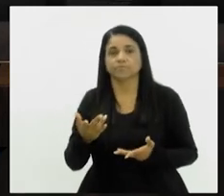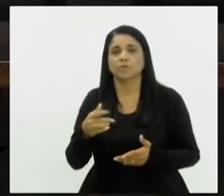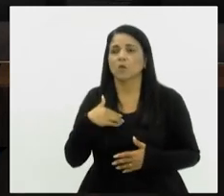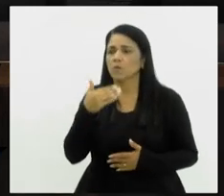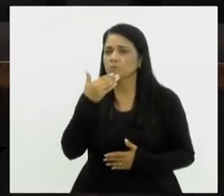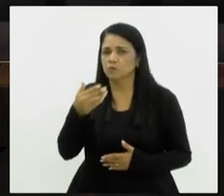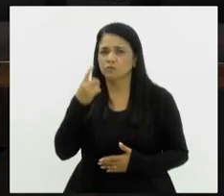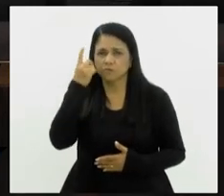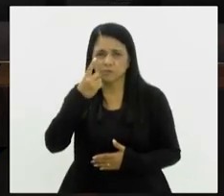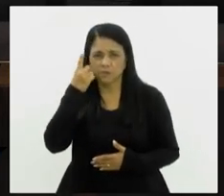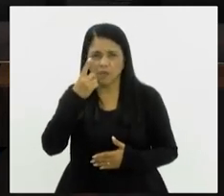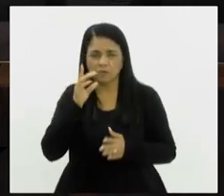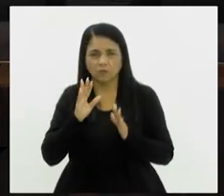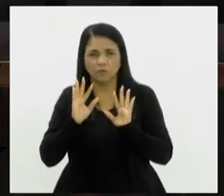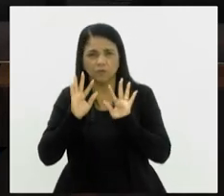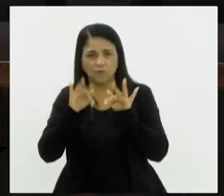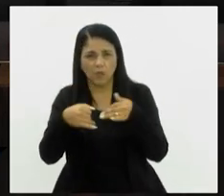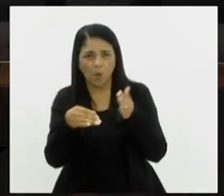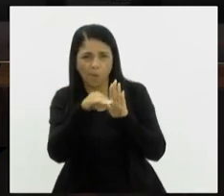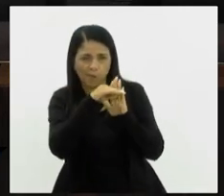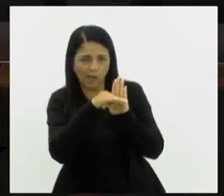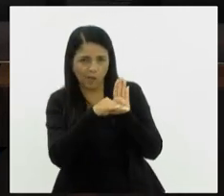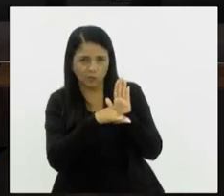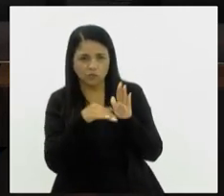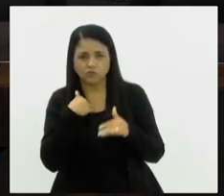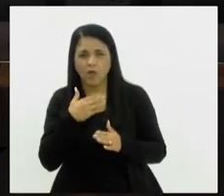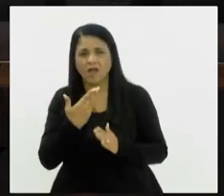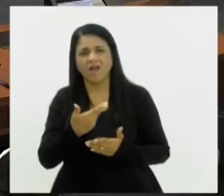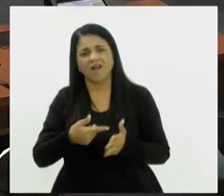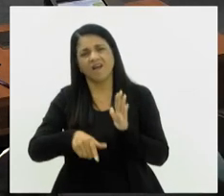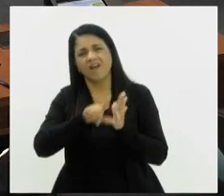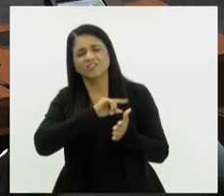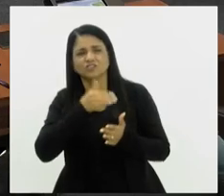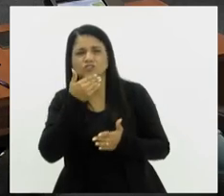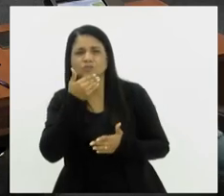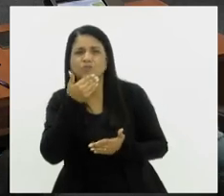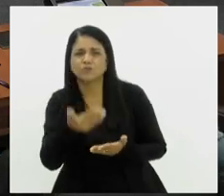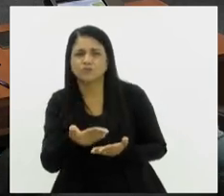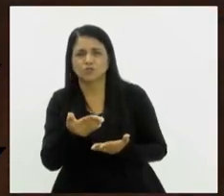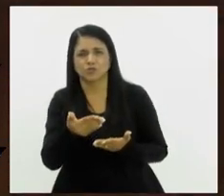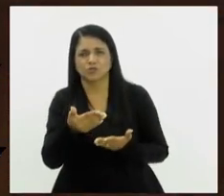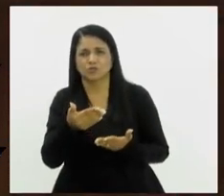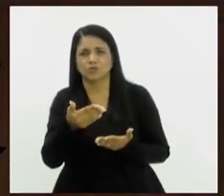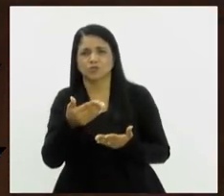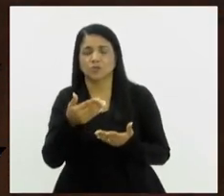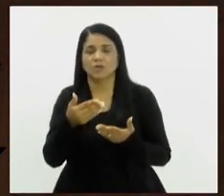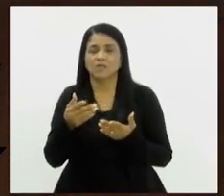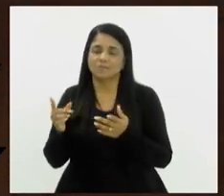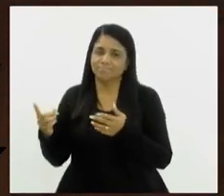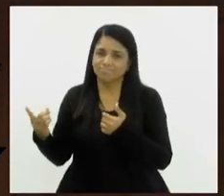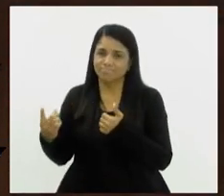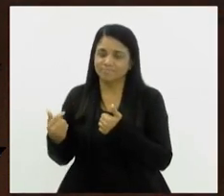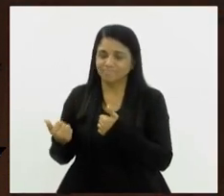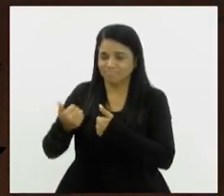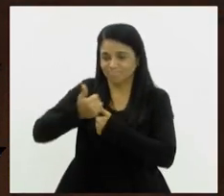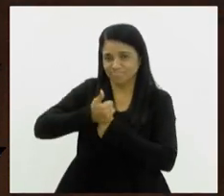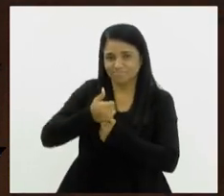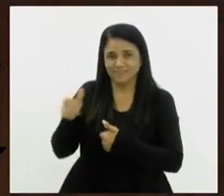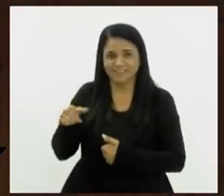se pudesse ser ao final da pauta, para a gente... Sabe o que, que é que eu já tinha pedido lá atrás de cedir para o deputado Dino, para o deputado